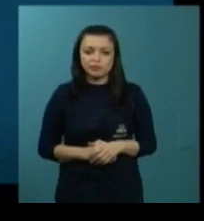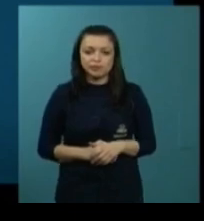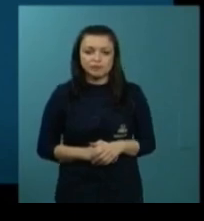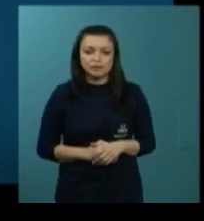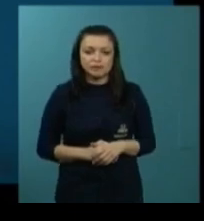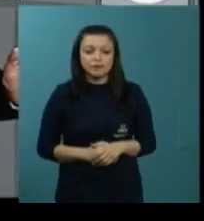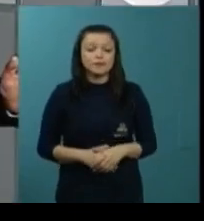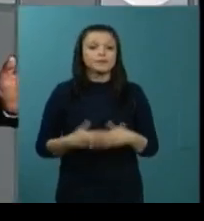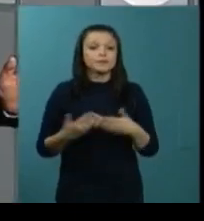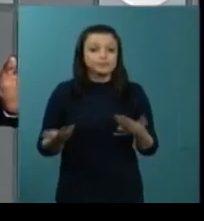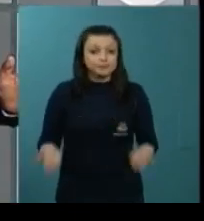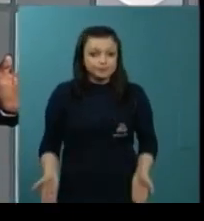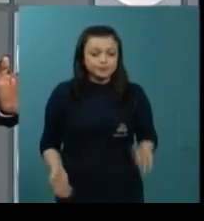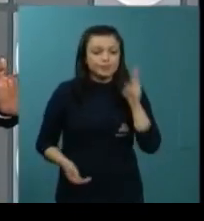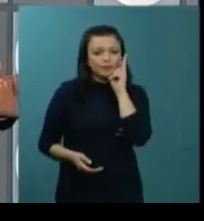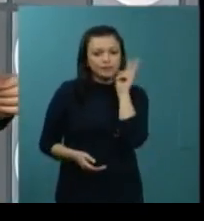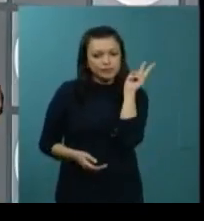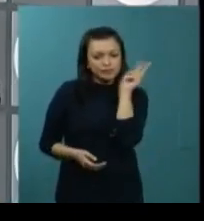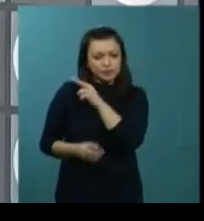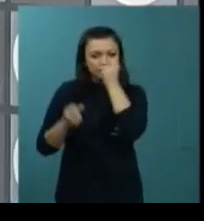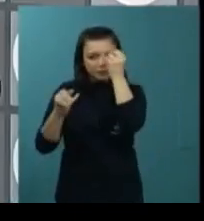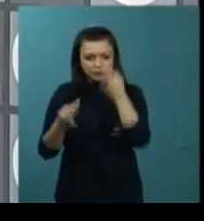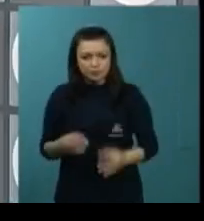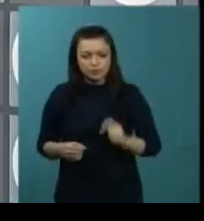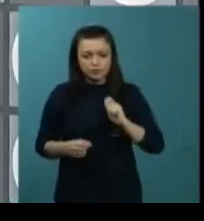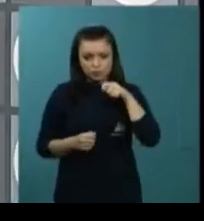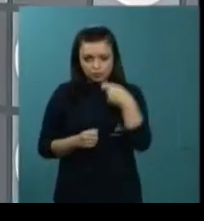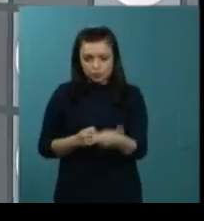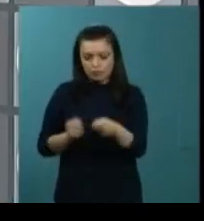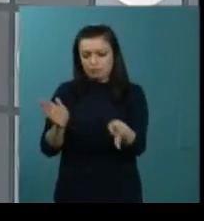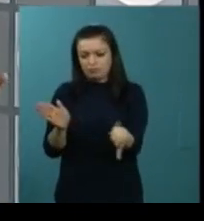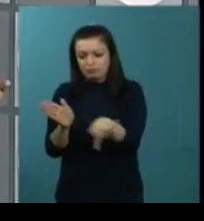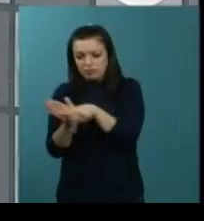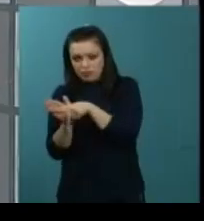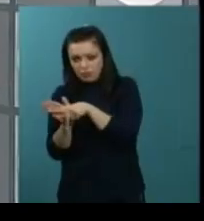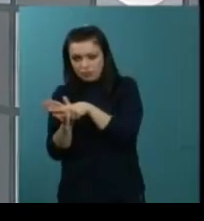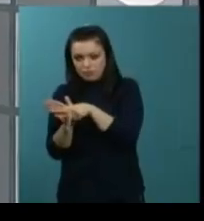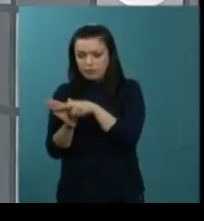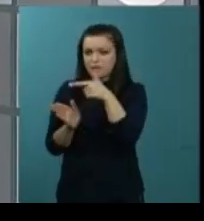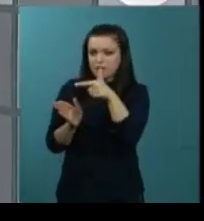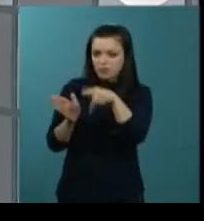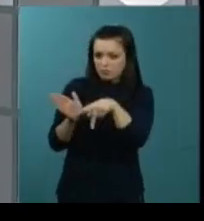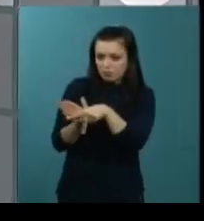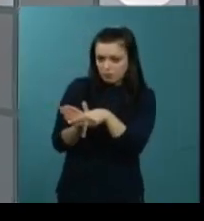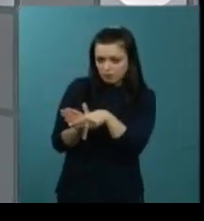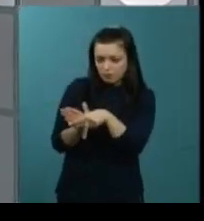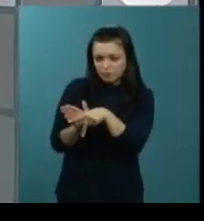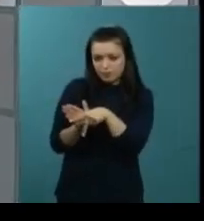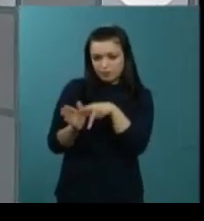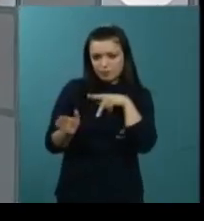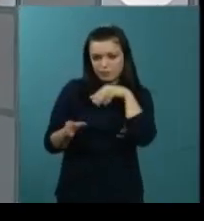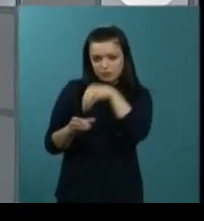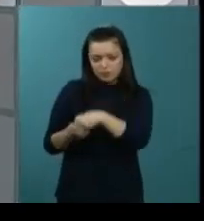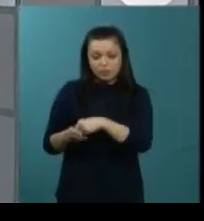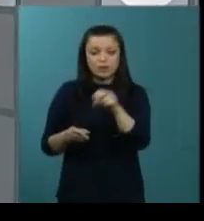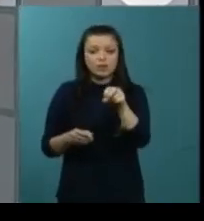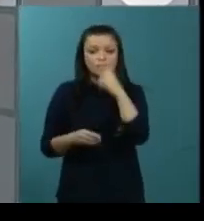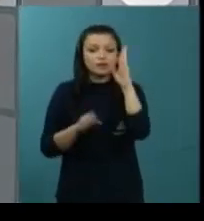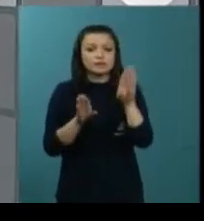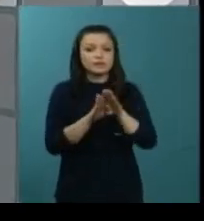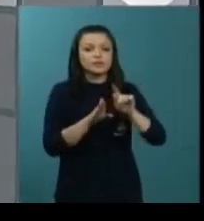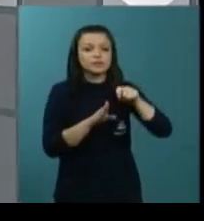Então, verificamos o sinal de pertinência, pertence ou não pertence, e o